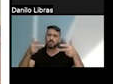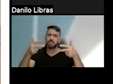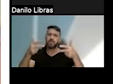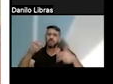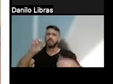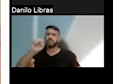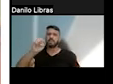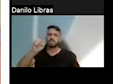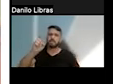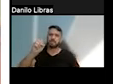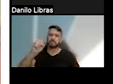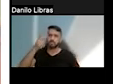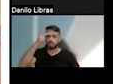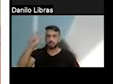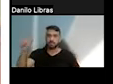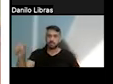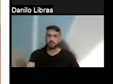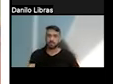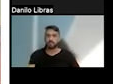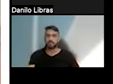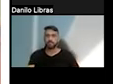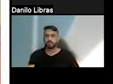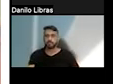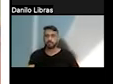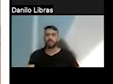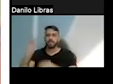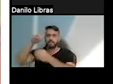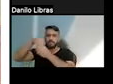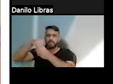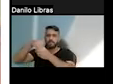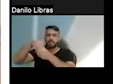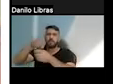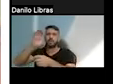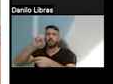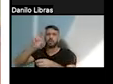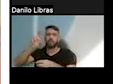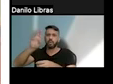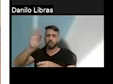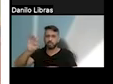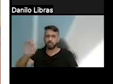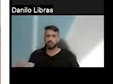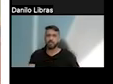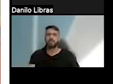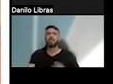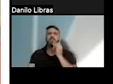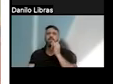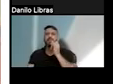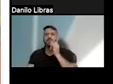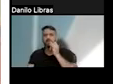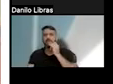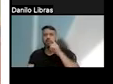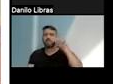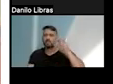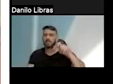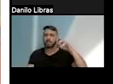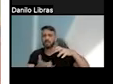do paciente. Você fala dentro da própria coorte. Isso, se, por exemplo, o paciente que é mais